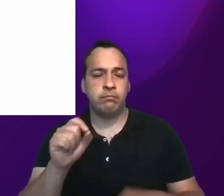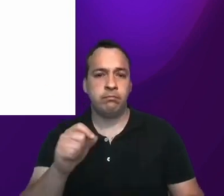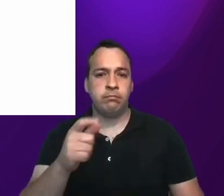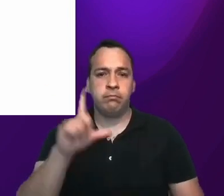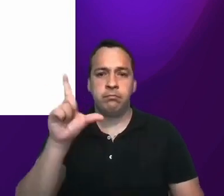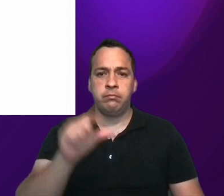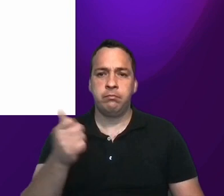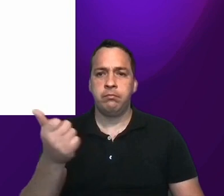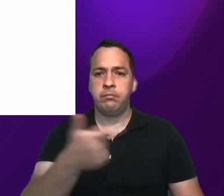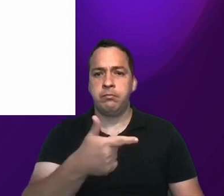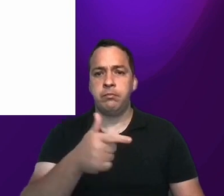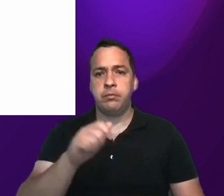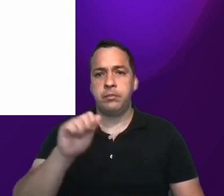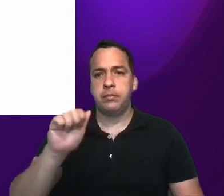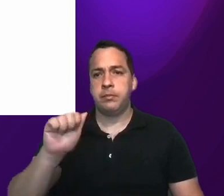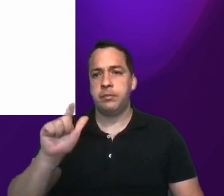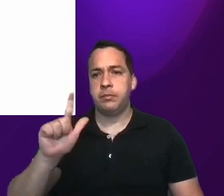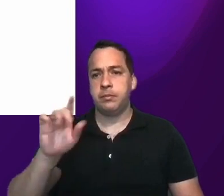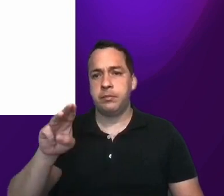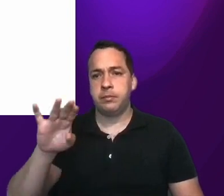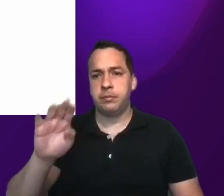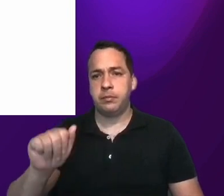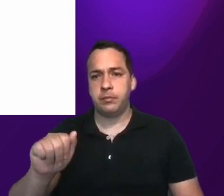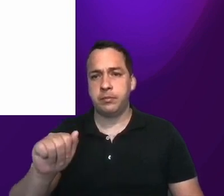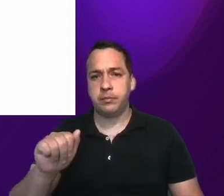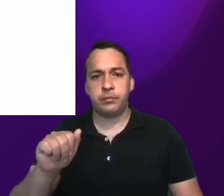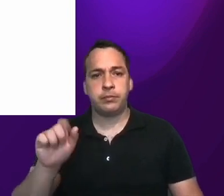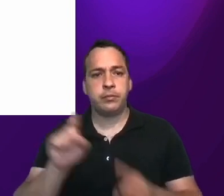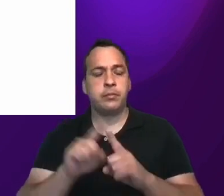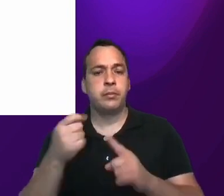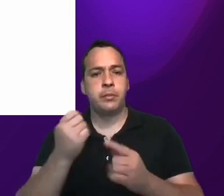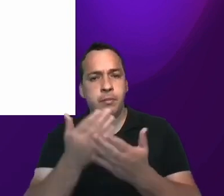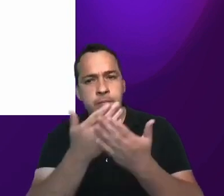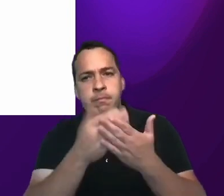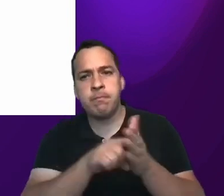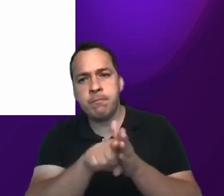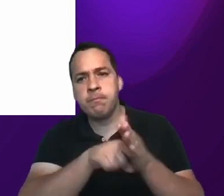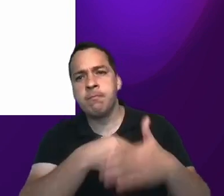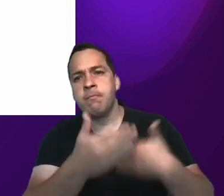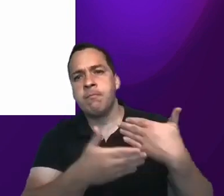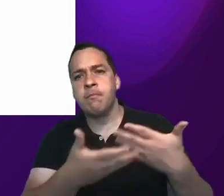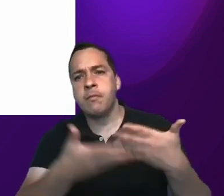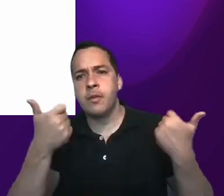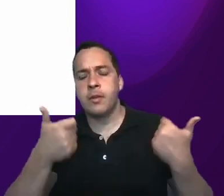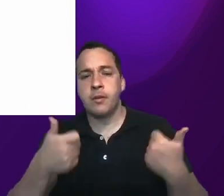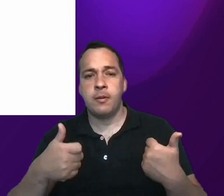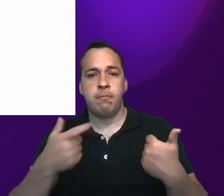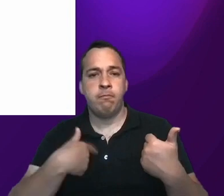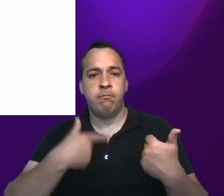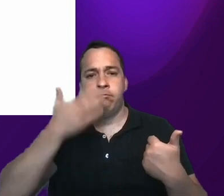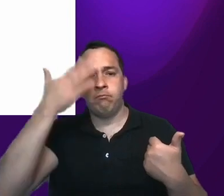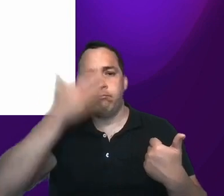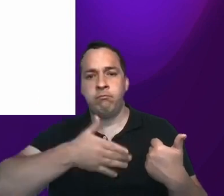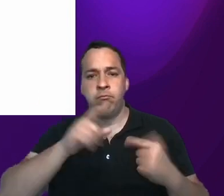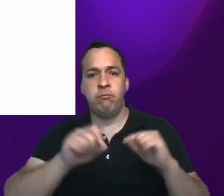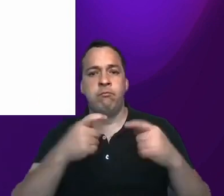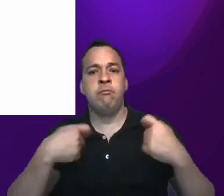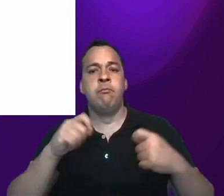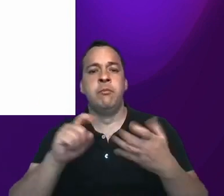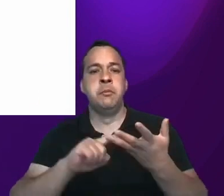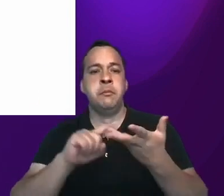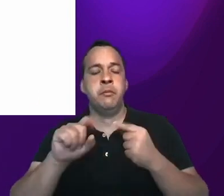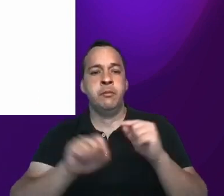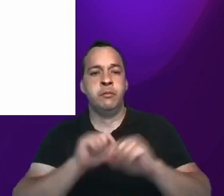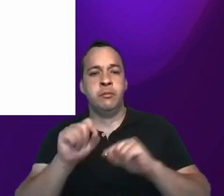frequentes com a albumina, mas a gente ainda precisa de estudos maiores e também estudos que mostram qual é o papel da albumina,